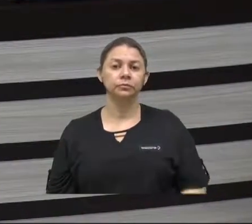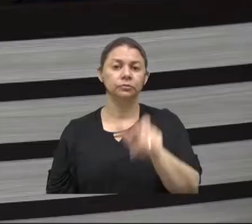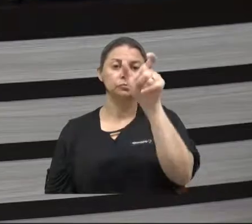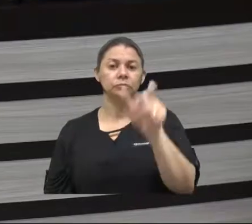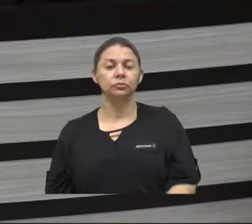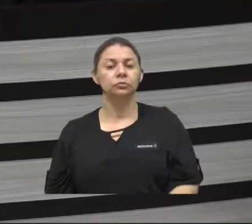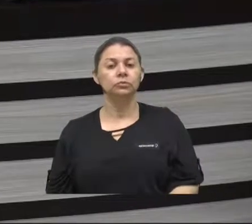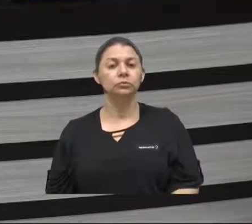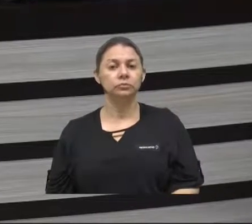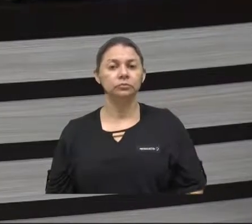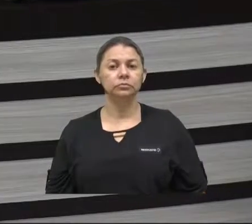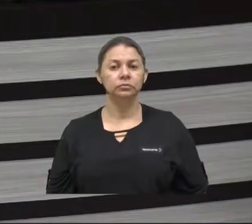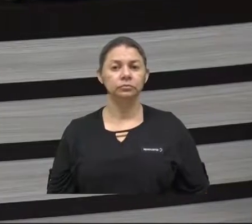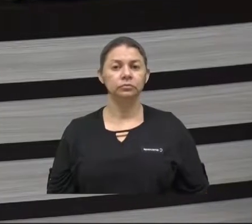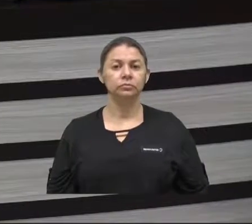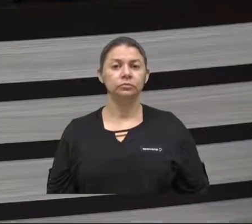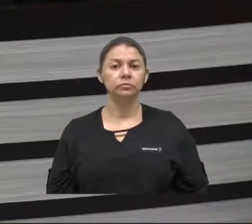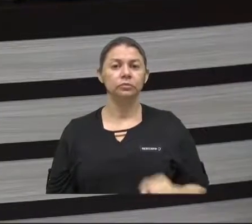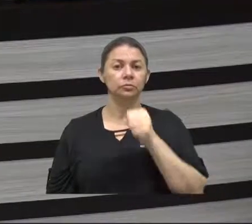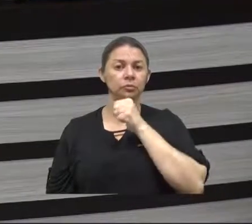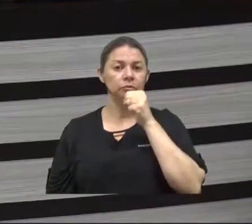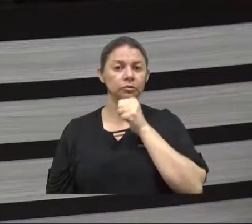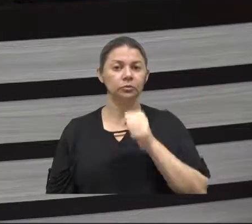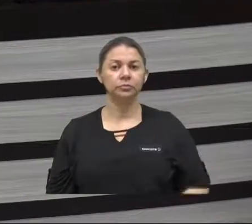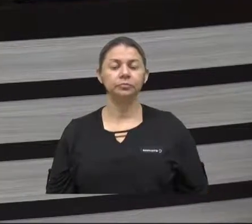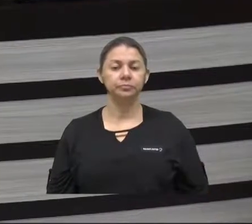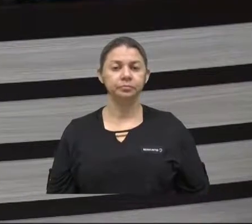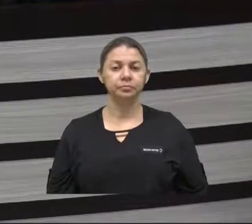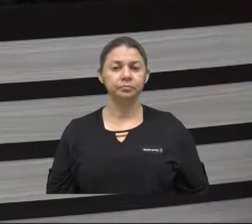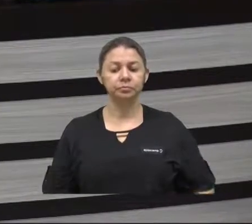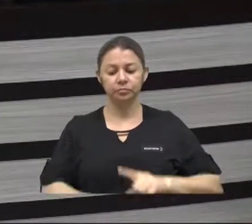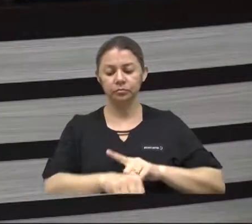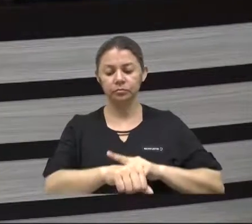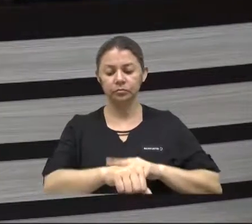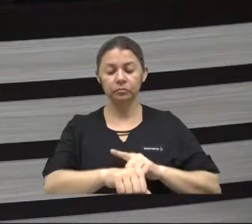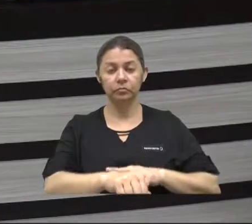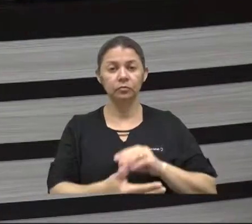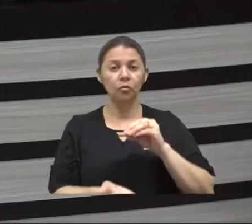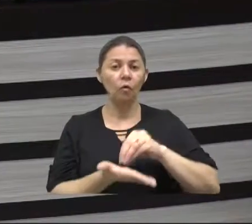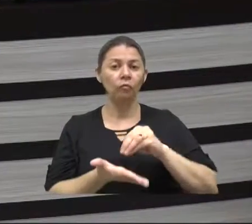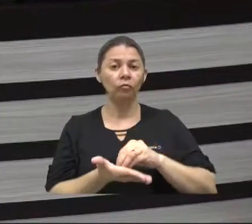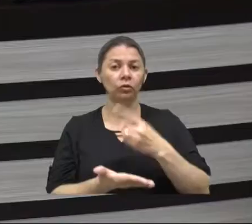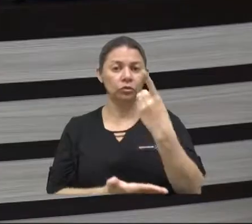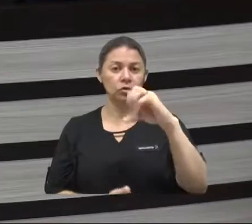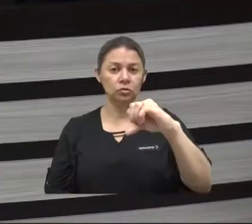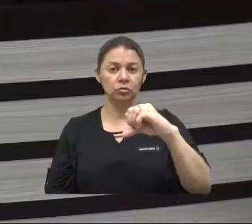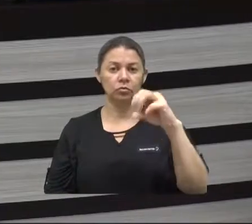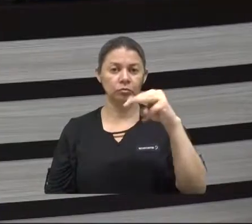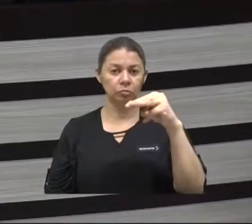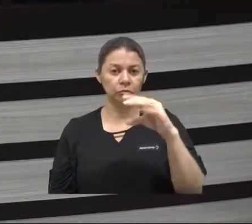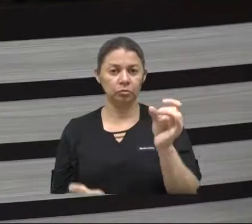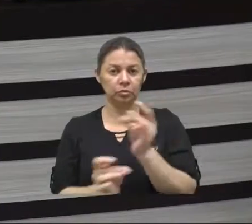Faltando 19 minutos para o encerramento do expediente. Rafael Camargo.